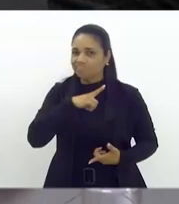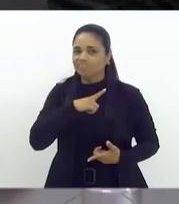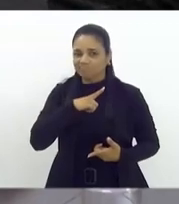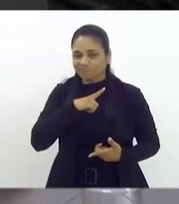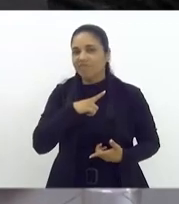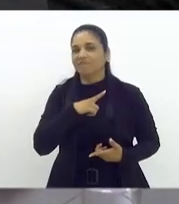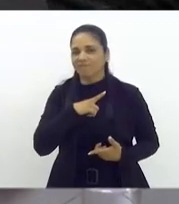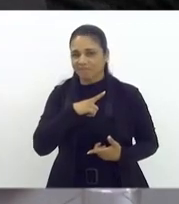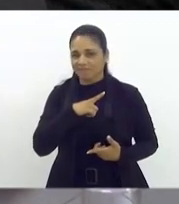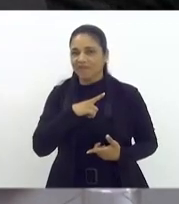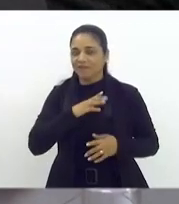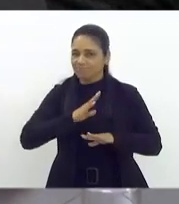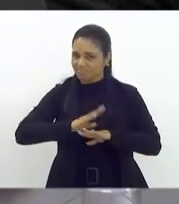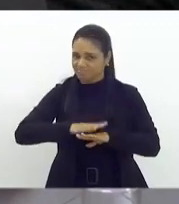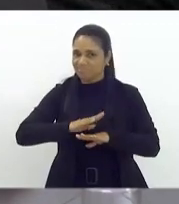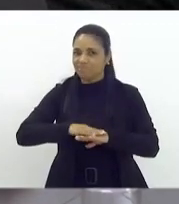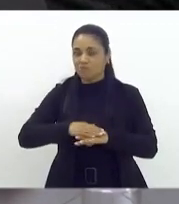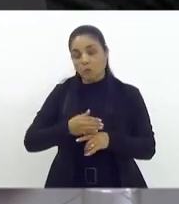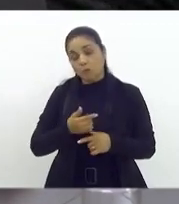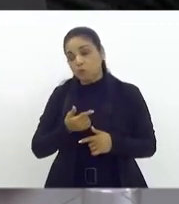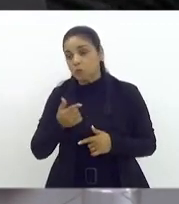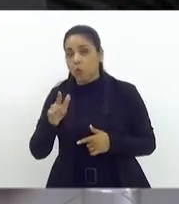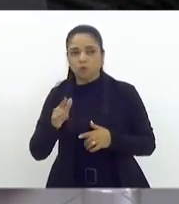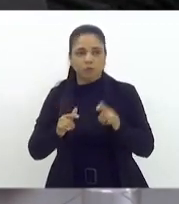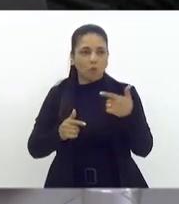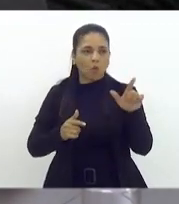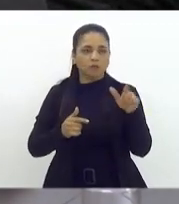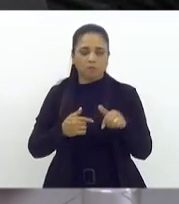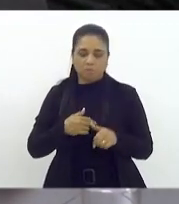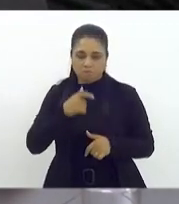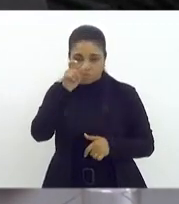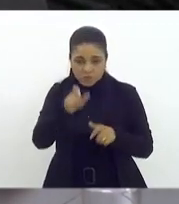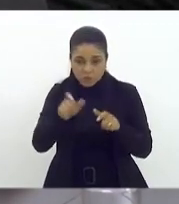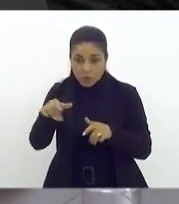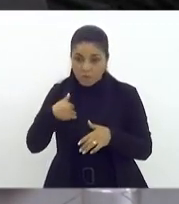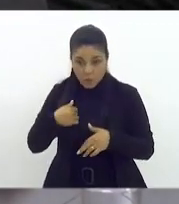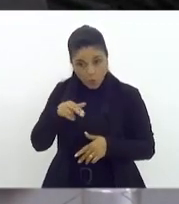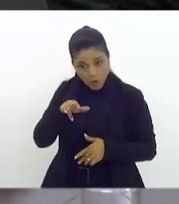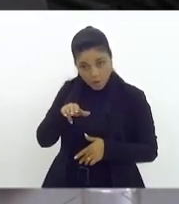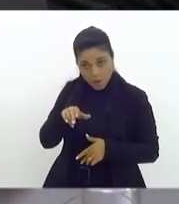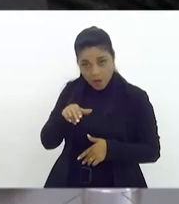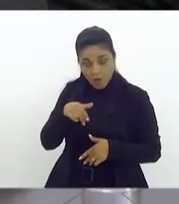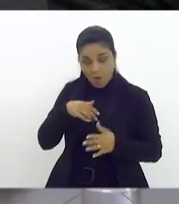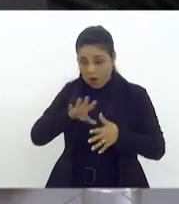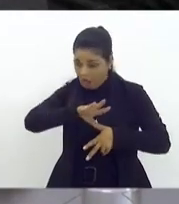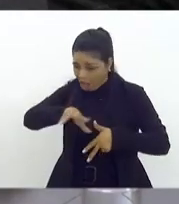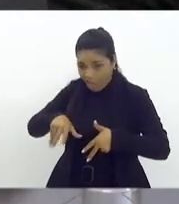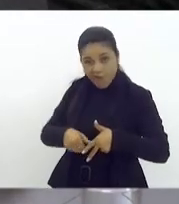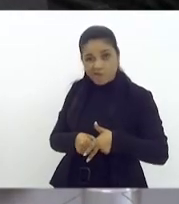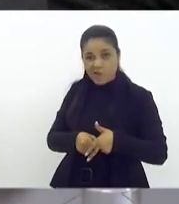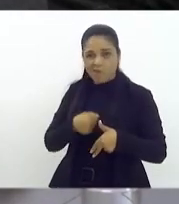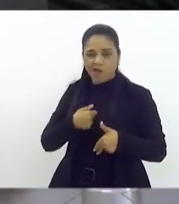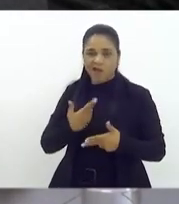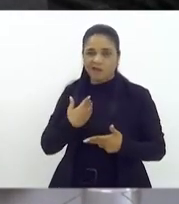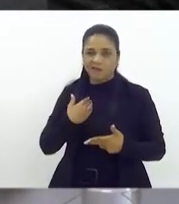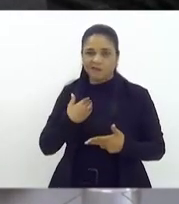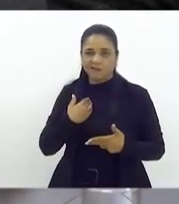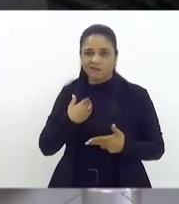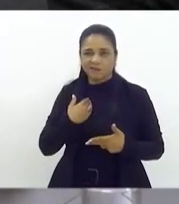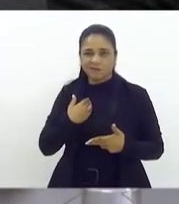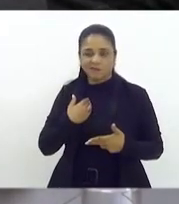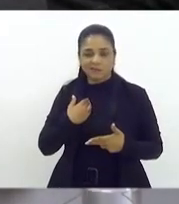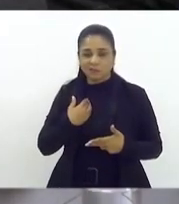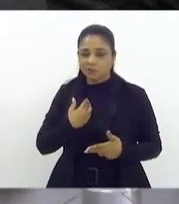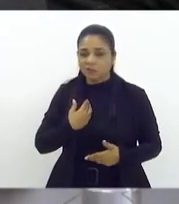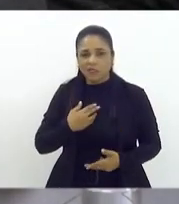mesmos do que de outra pessoa sabe tem meu irmão se o cara me assaltar se ele ver nunca mais esquece aquele cara na